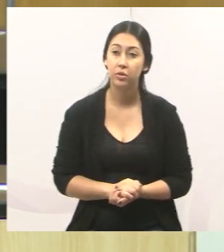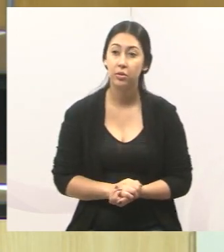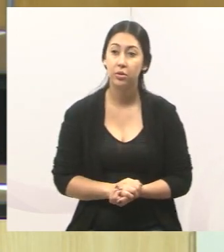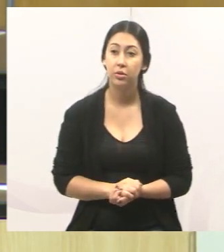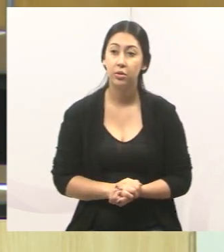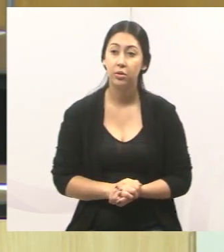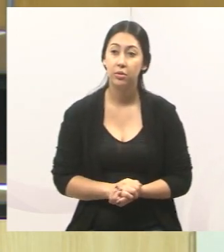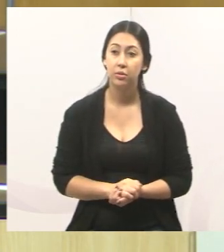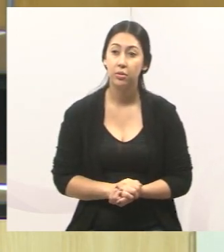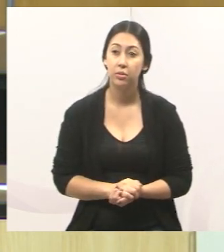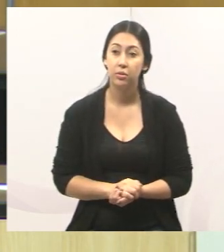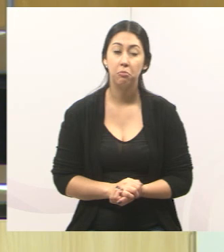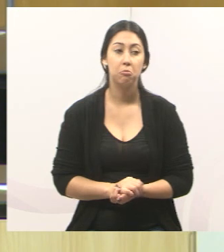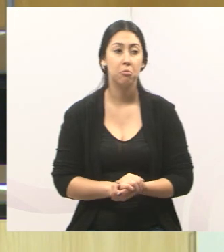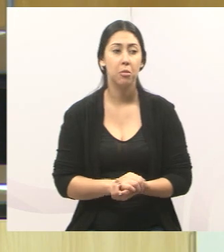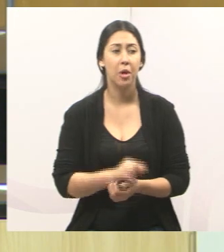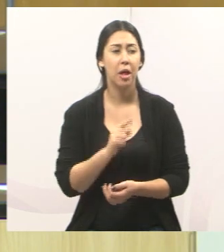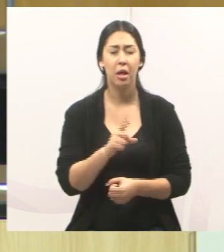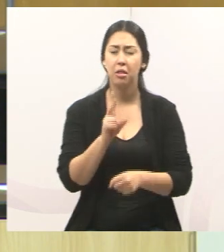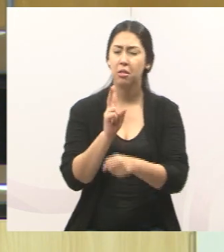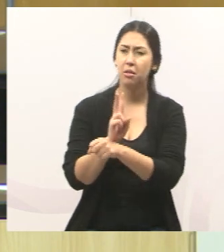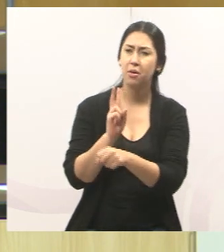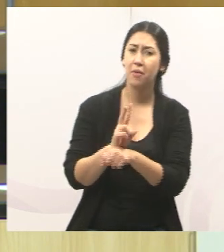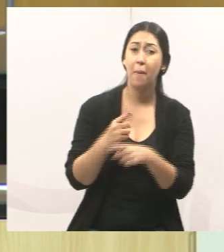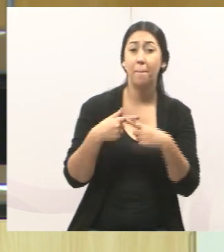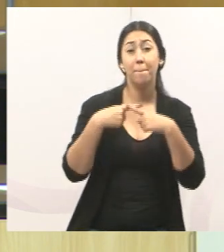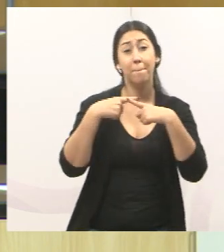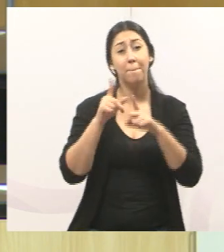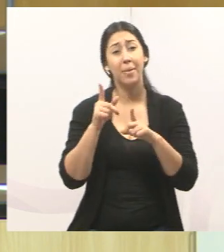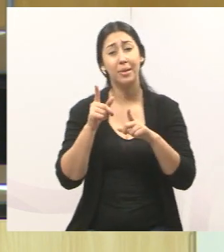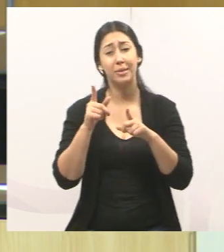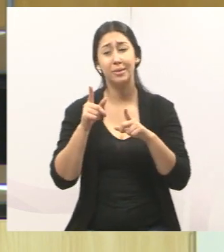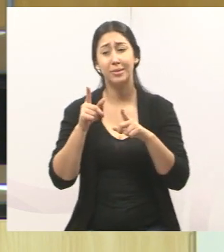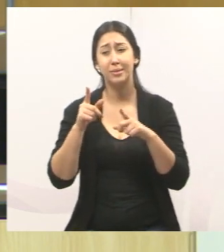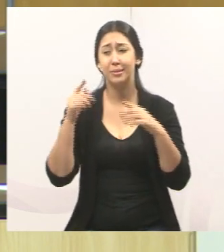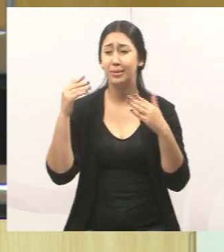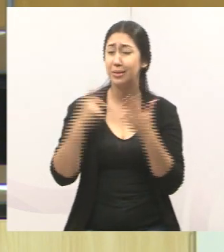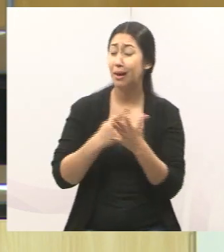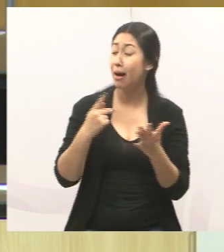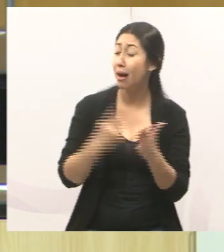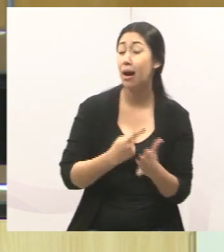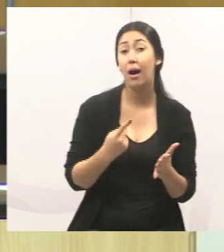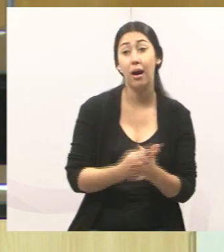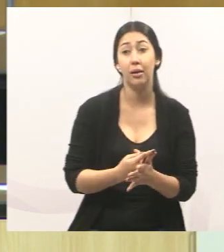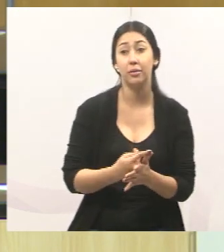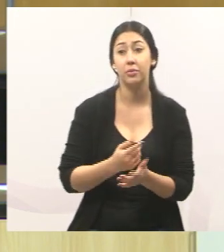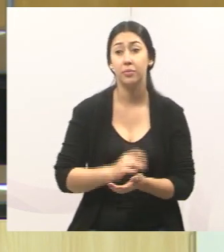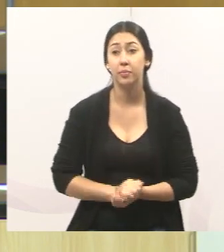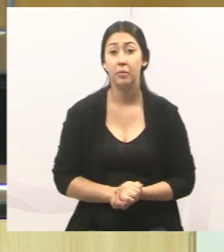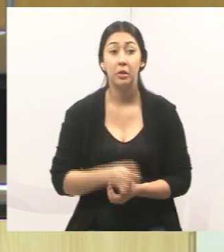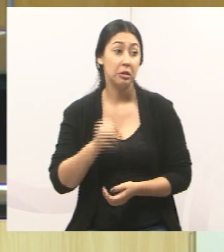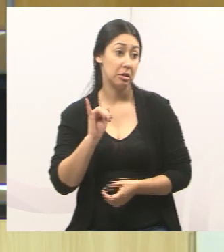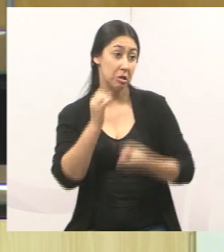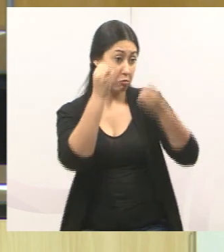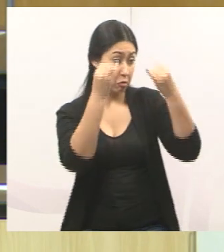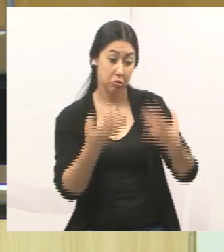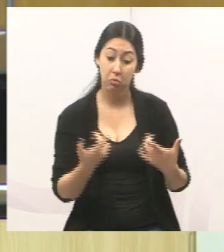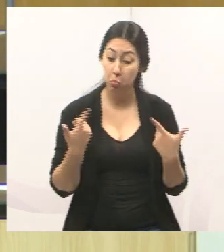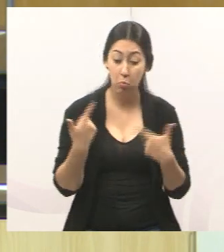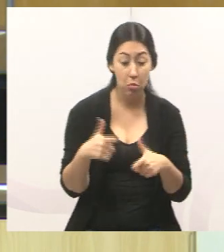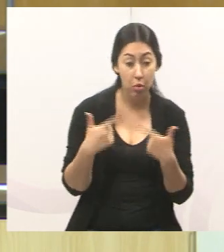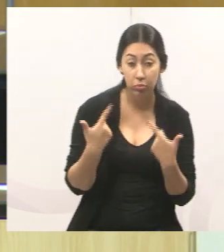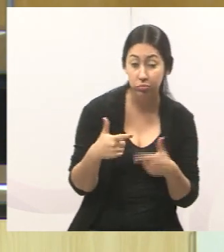saciedade, a ampla defesa e contraditório do interessado, não havendo quaisquer máculas que justifiquem a produção